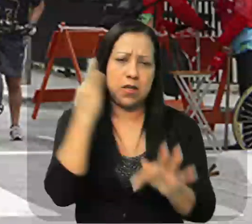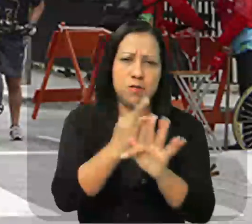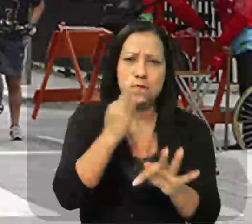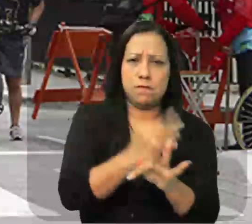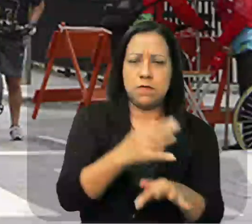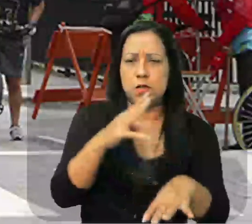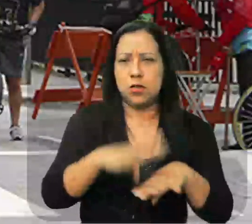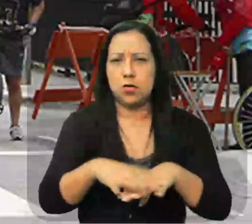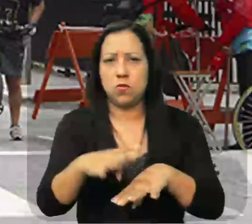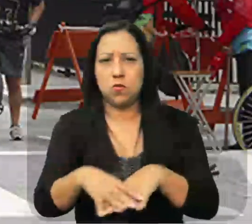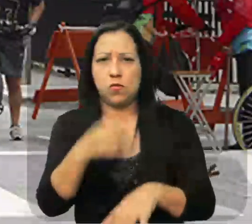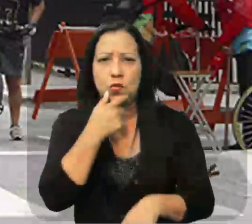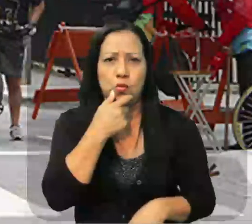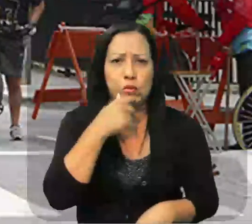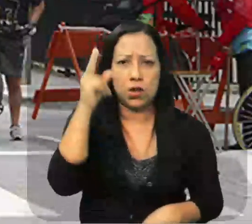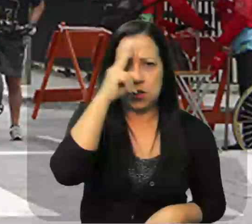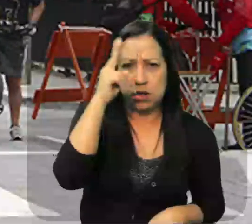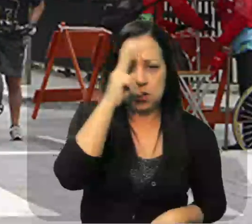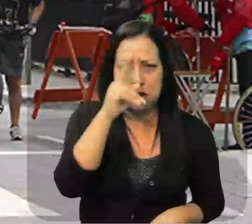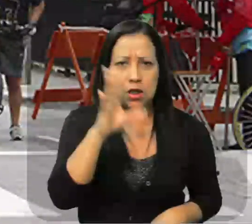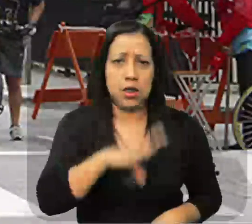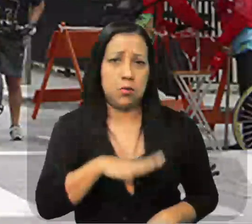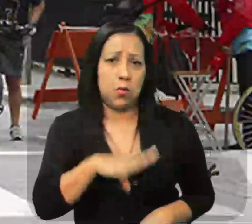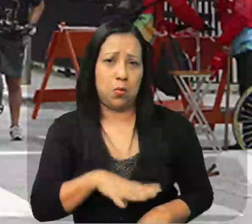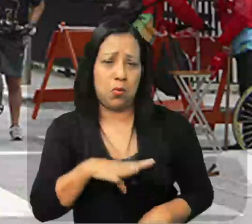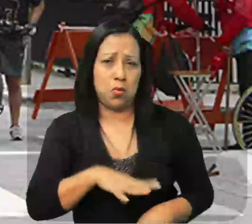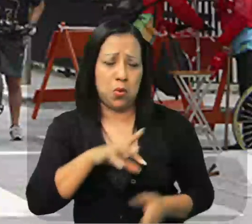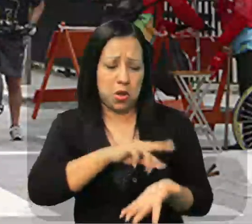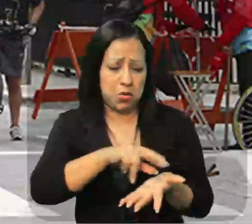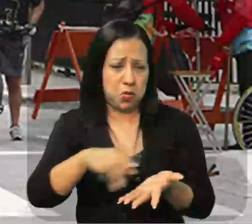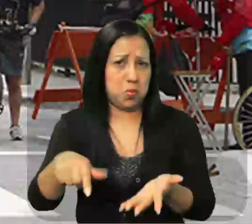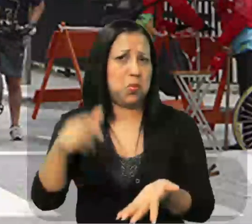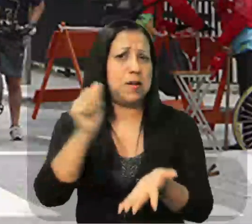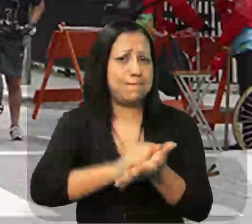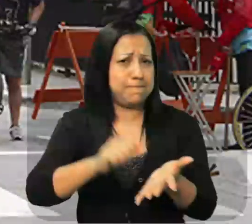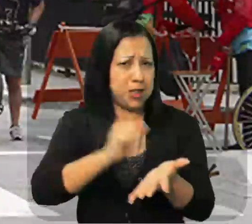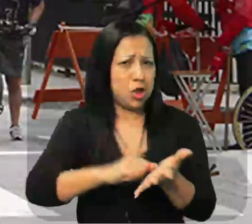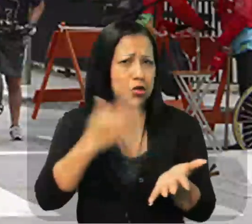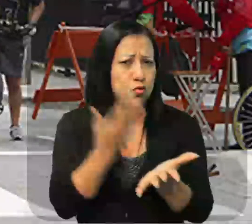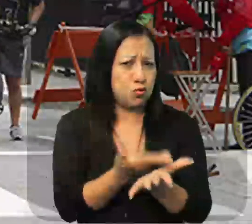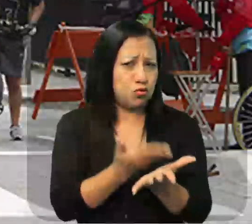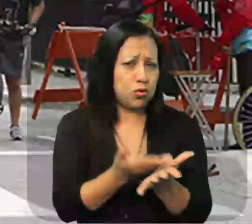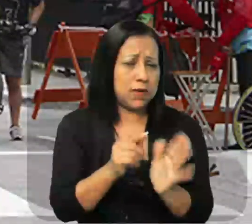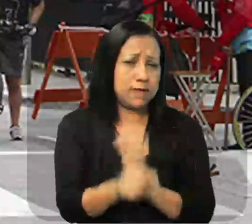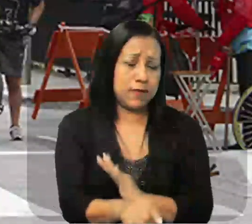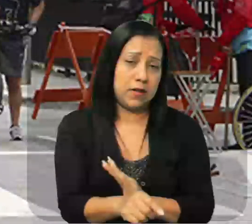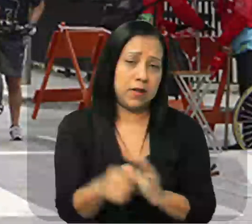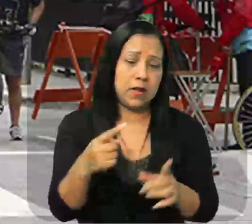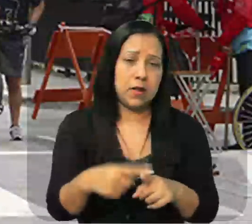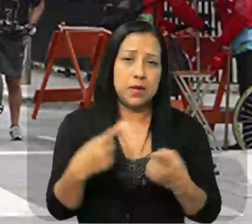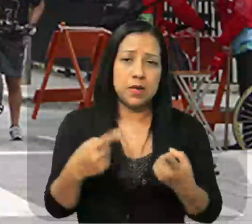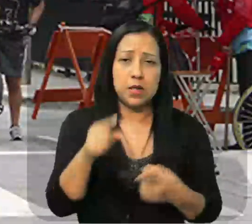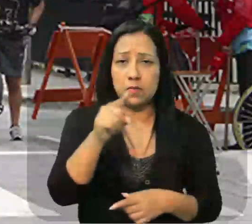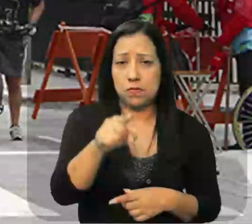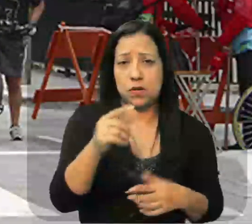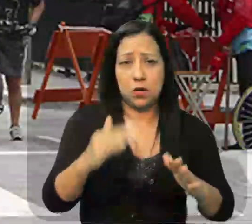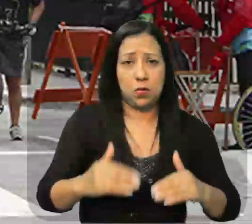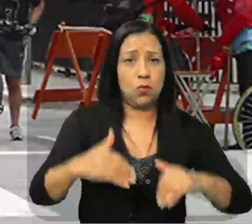isso que você tem que anotar geografia, física, matemática, história, inglês, português e